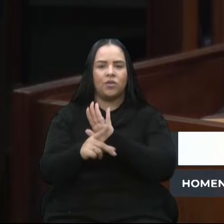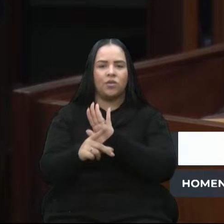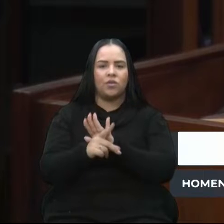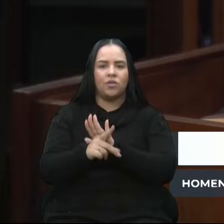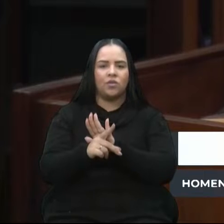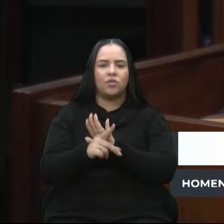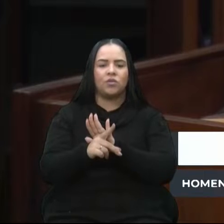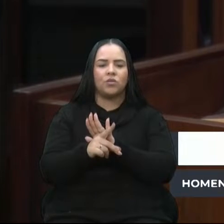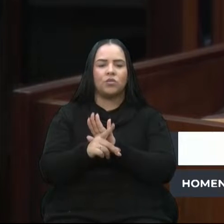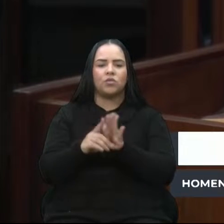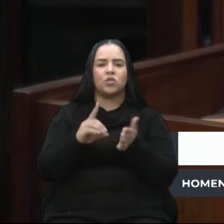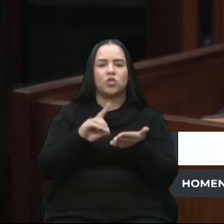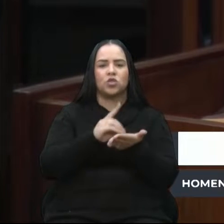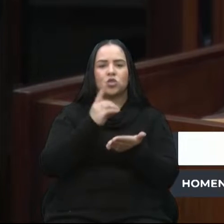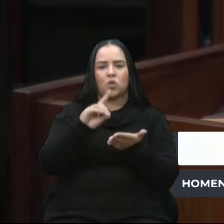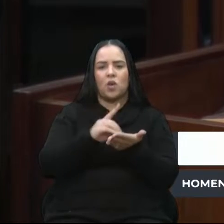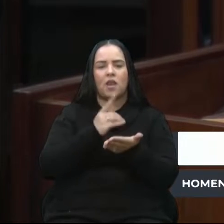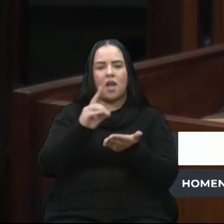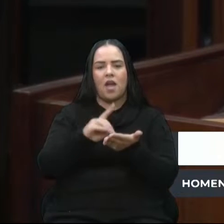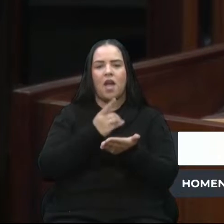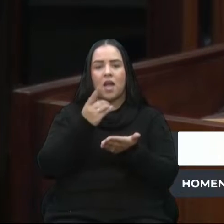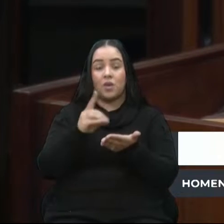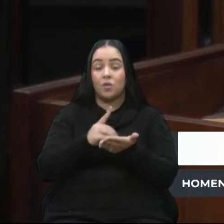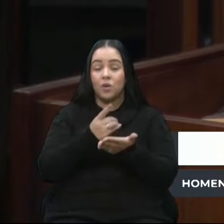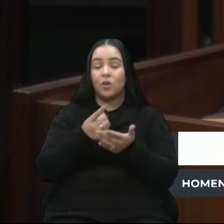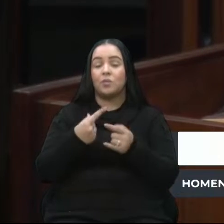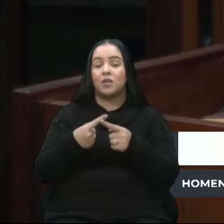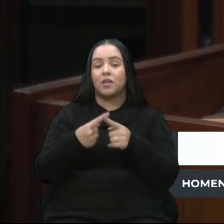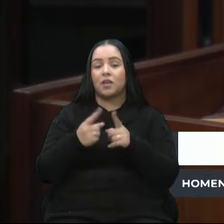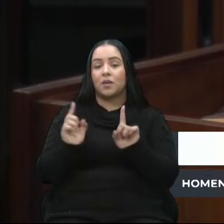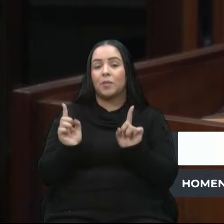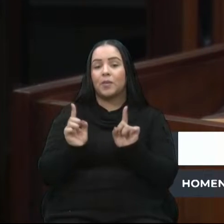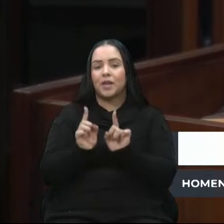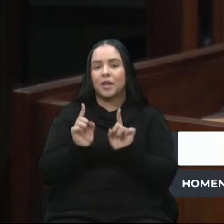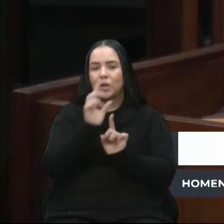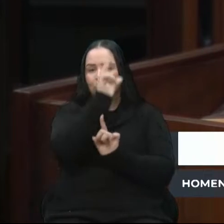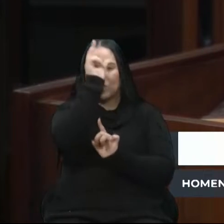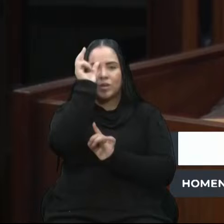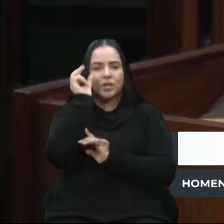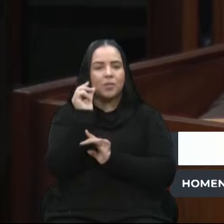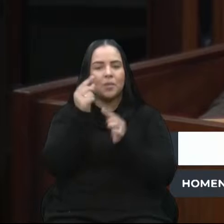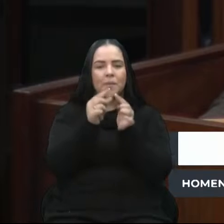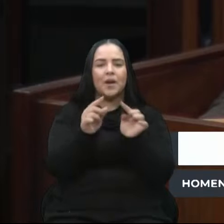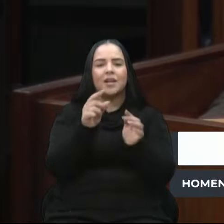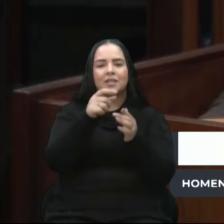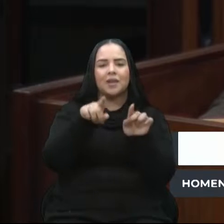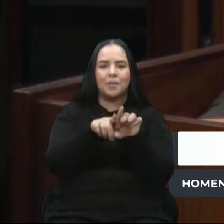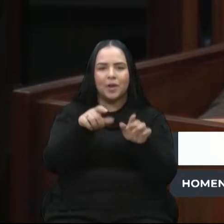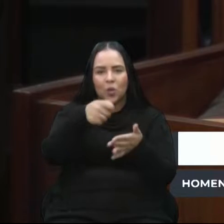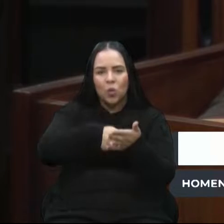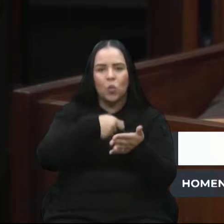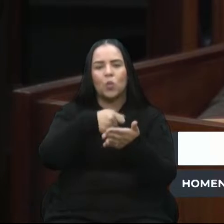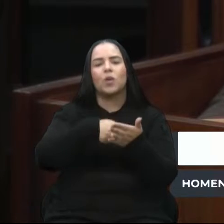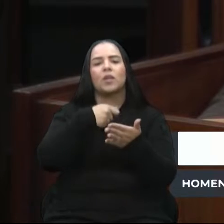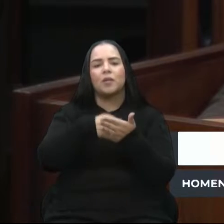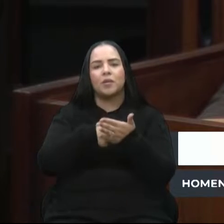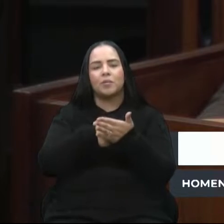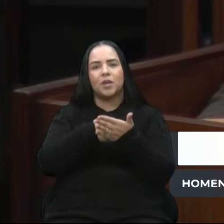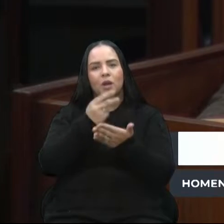Westfália é um pequeno município, mas que luta também pela sua sobrevivência.